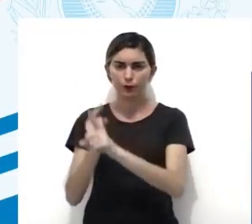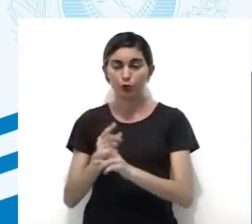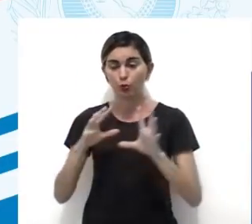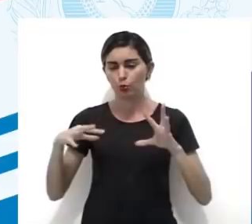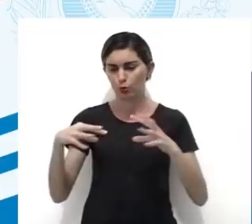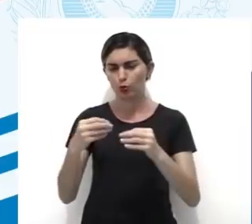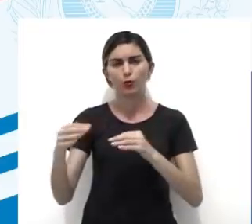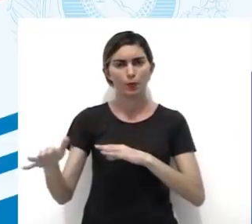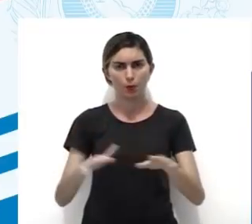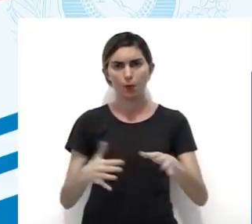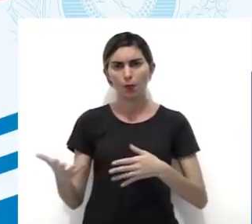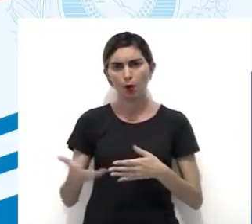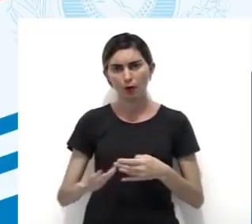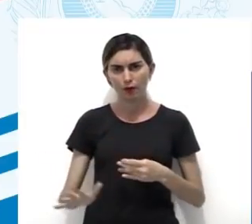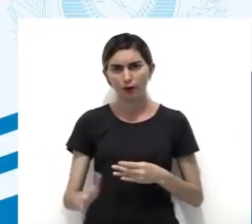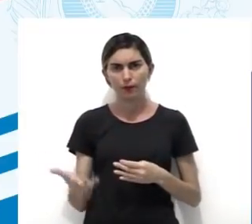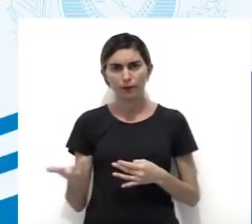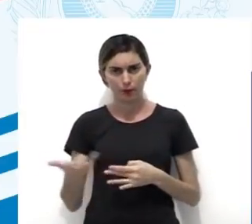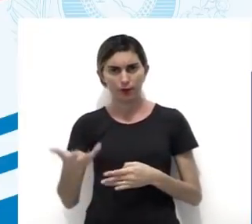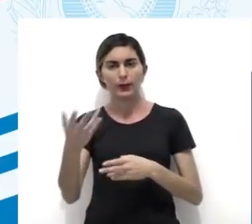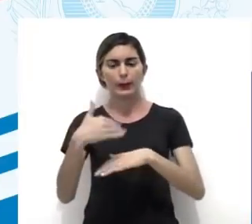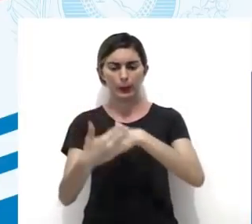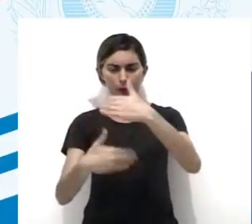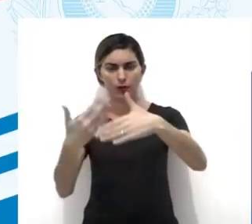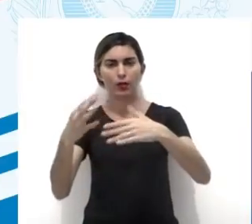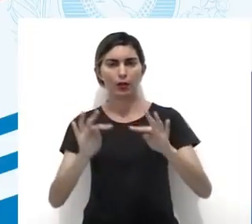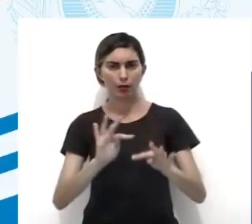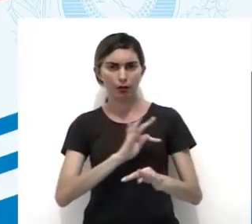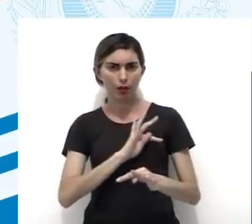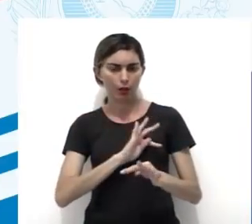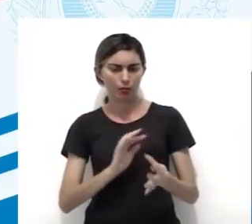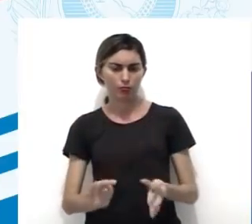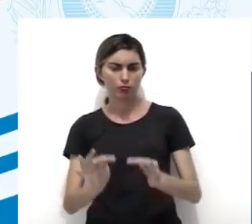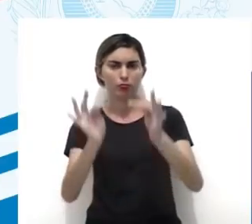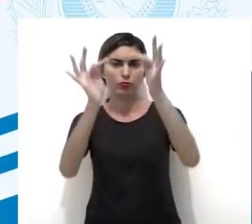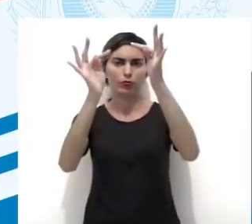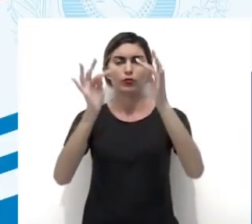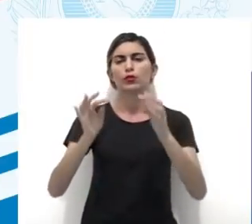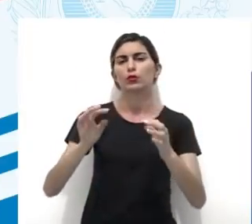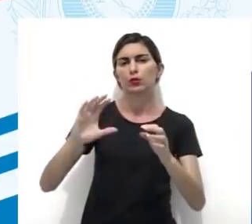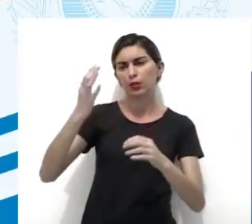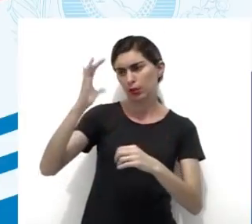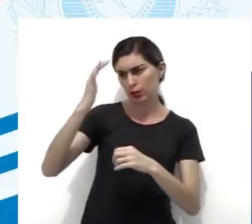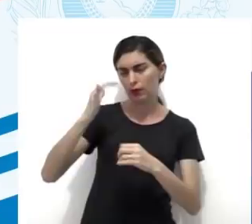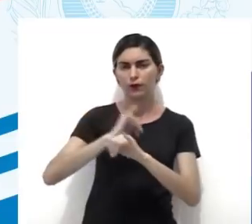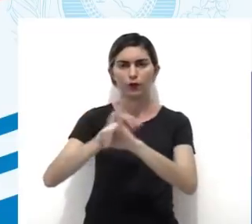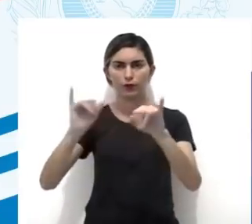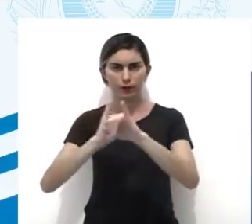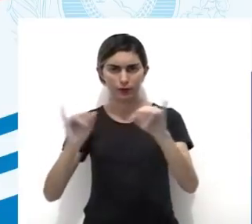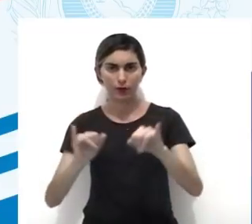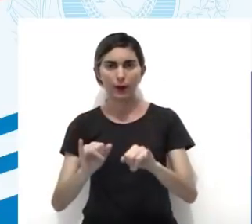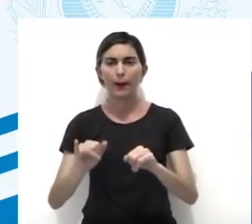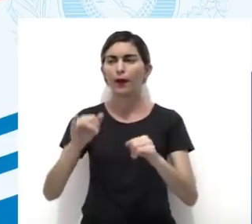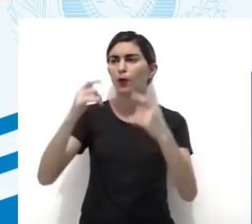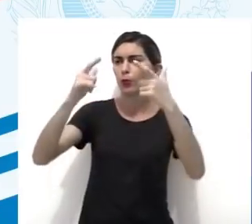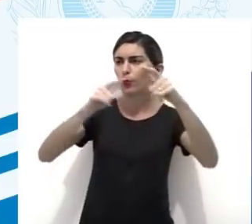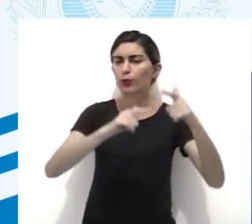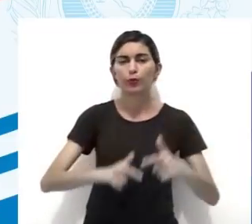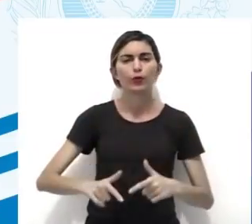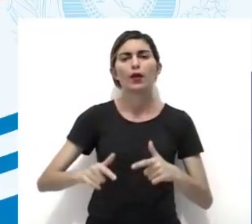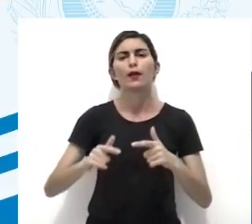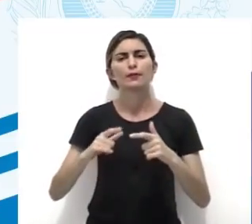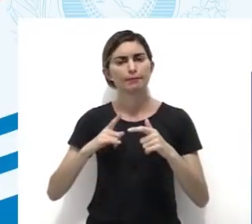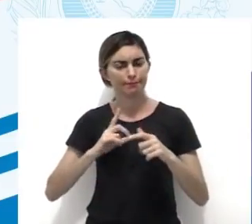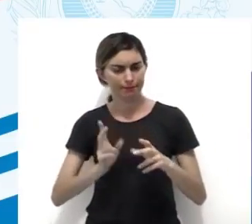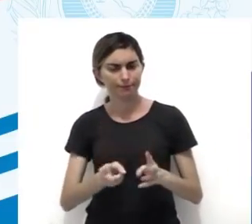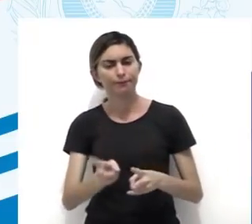esse movimento, não é, do desenvolvimento técnico, científico, informacional, a paisagem, o espaço, ele está